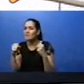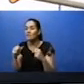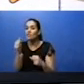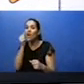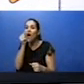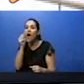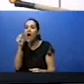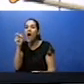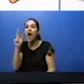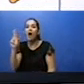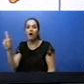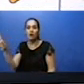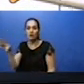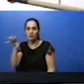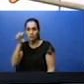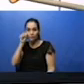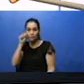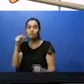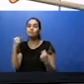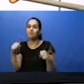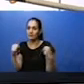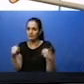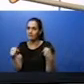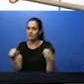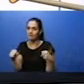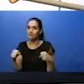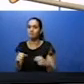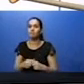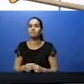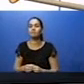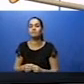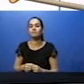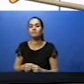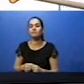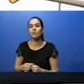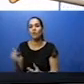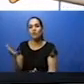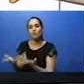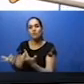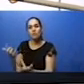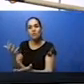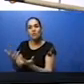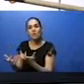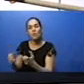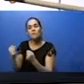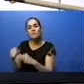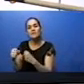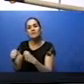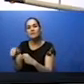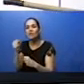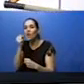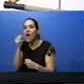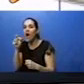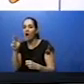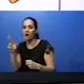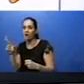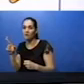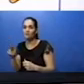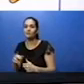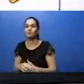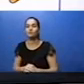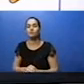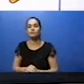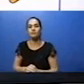conseguir passar, né, e ficar presente para que essa combustão aconteça. Então, na superfície de contato